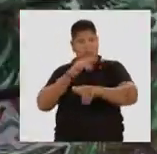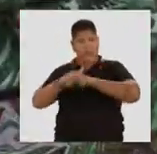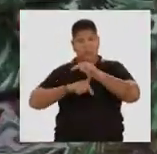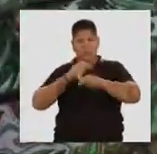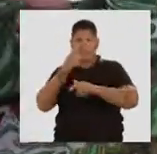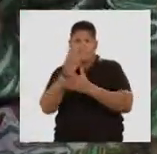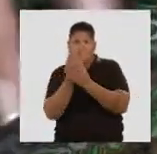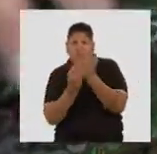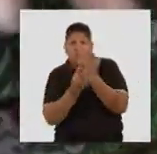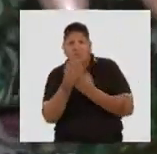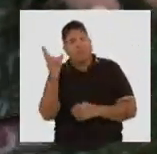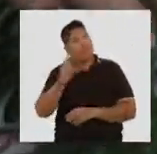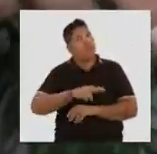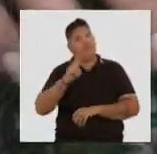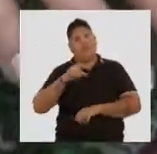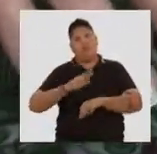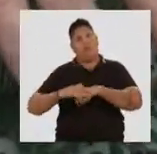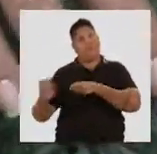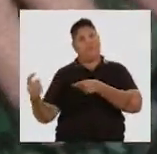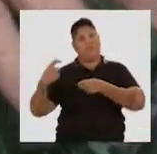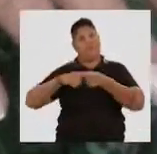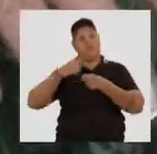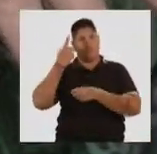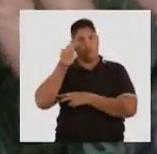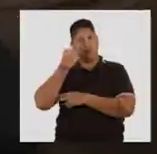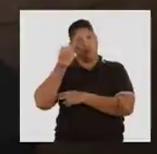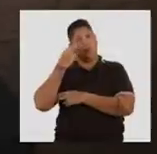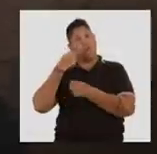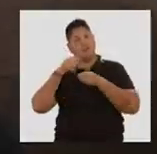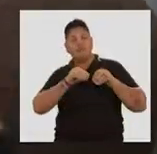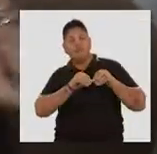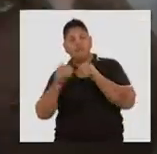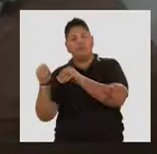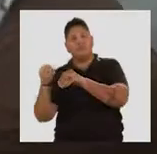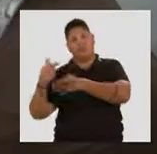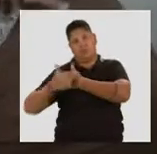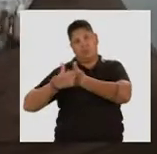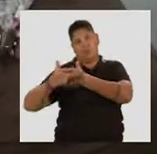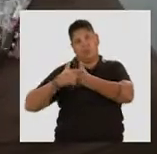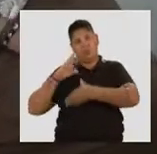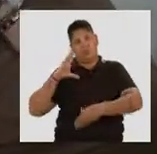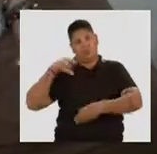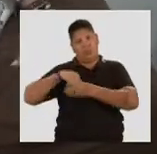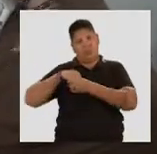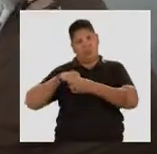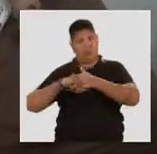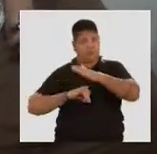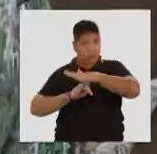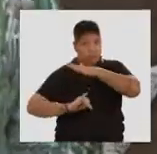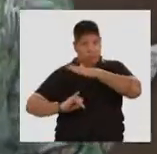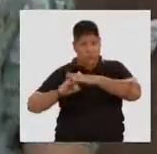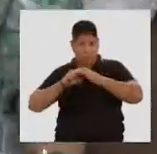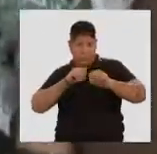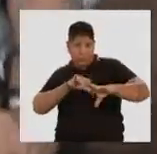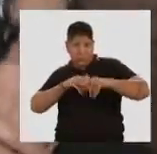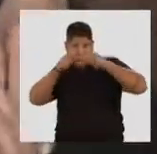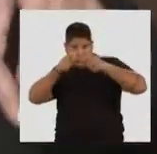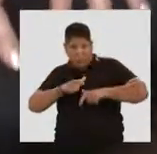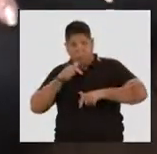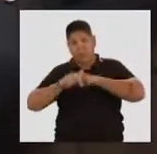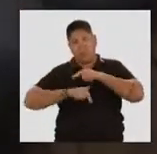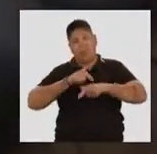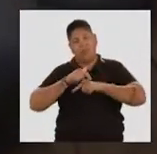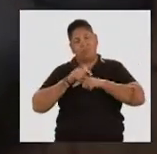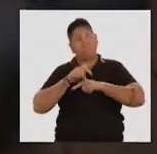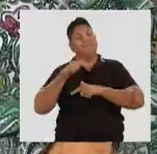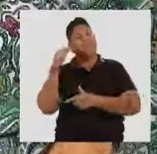do emprego. Suas mãos nunca mais foram as mesmas e a profissional foi transferida de função na instituição de ensino